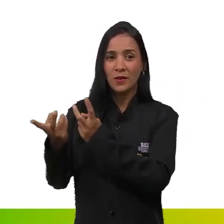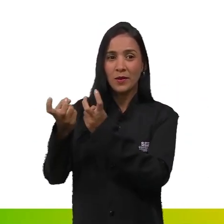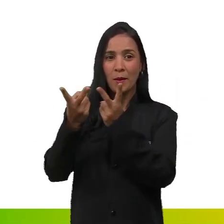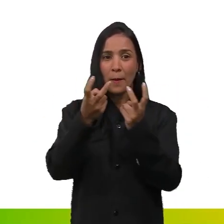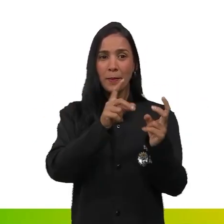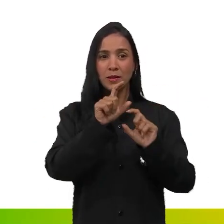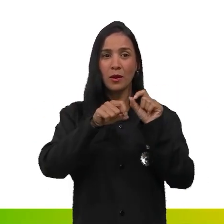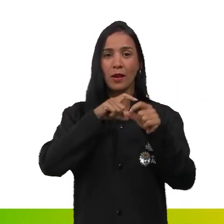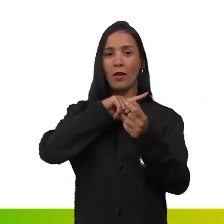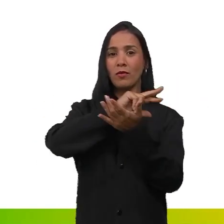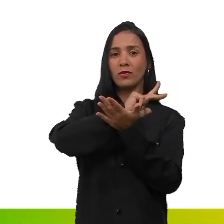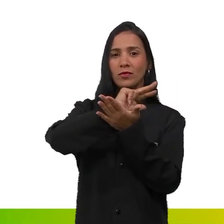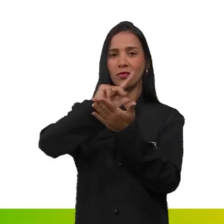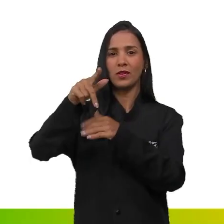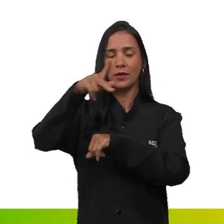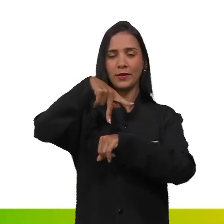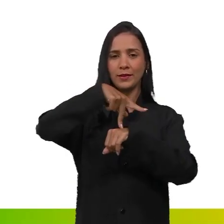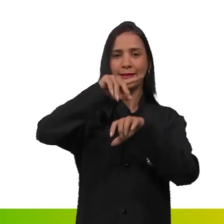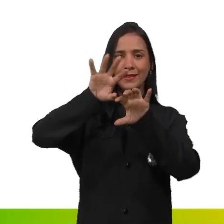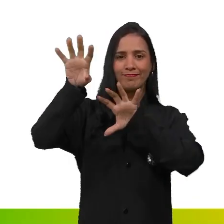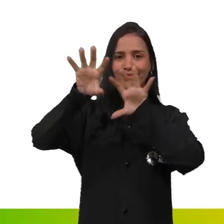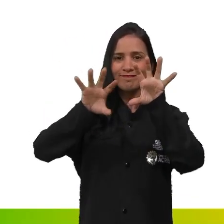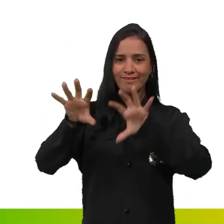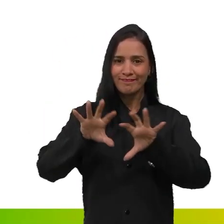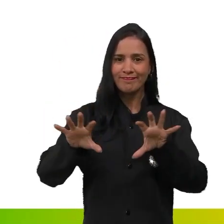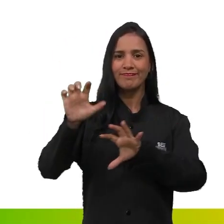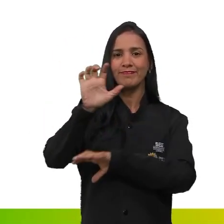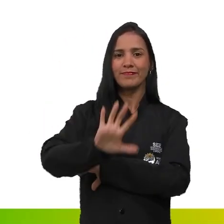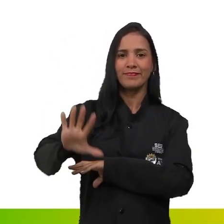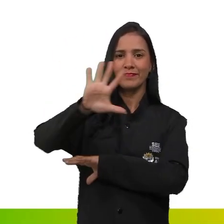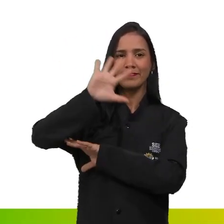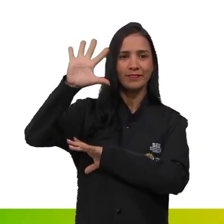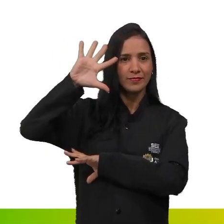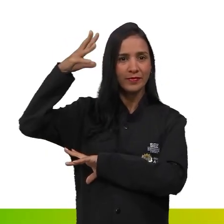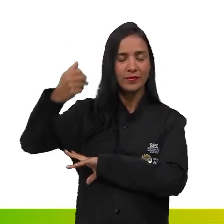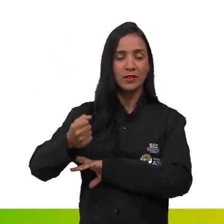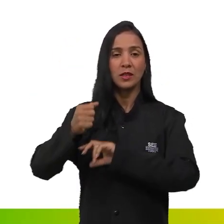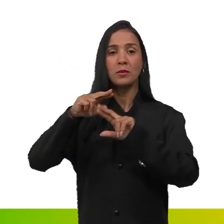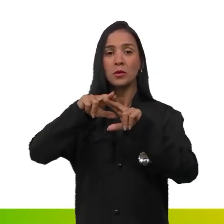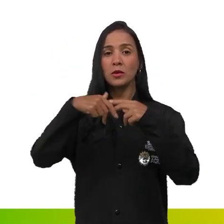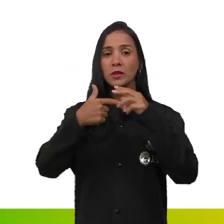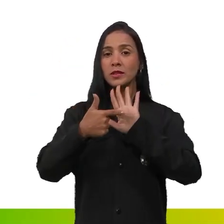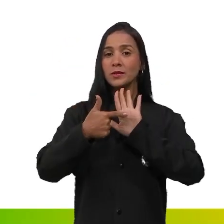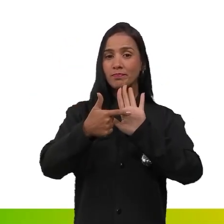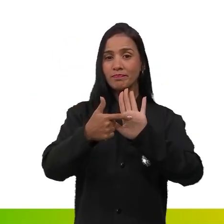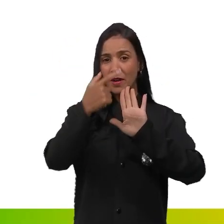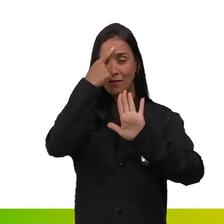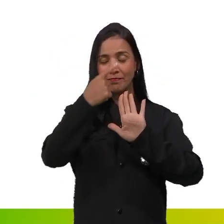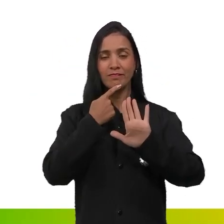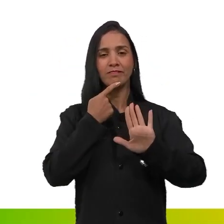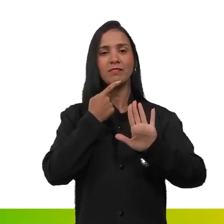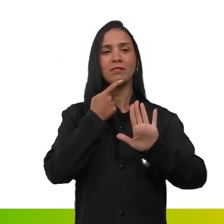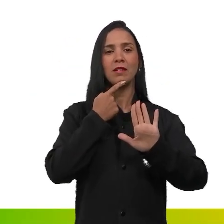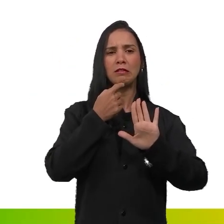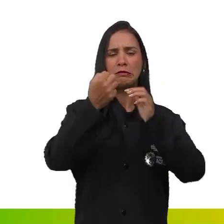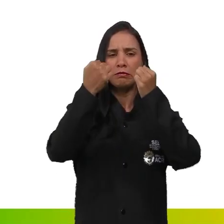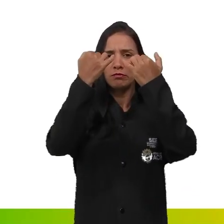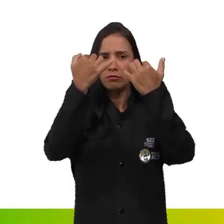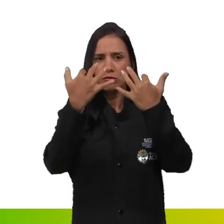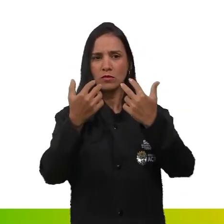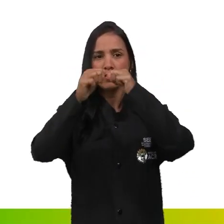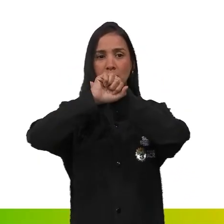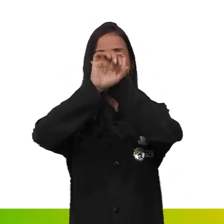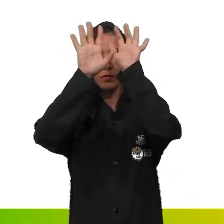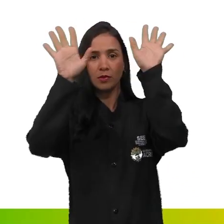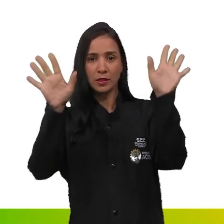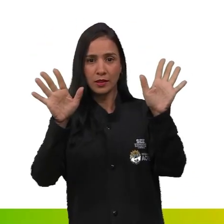países dividindo o continente africano. Então, essa imagem, ela fala muito mais que 1000 palavras. Isso é o que a gente